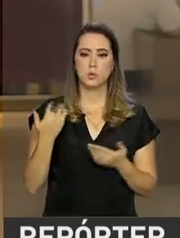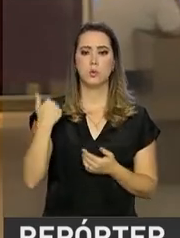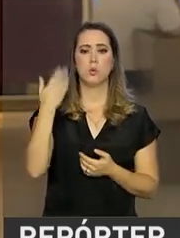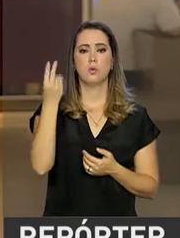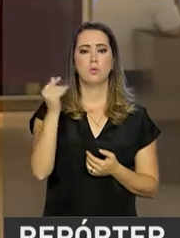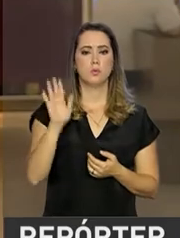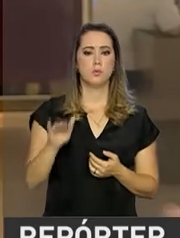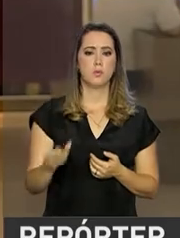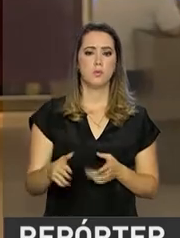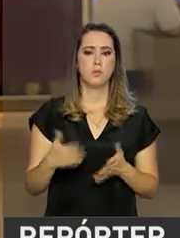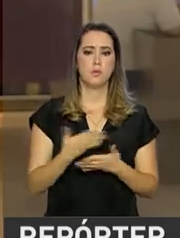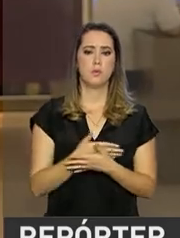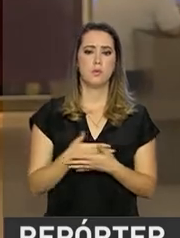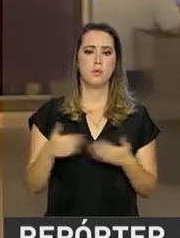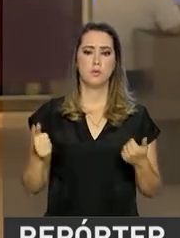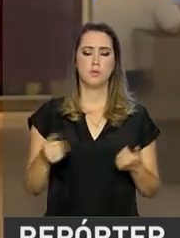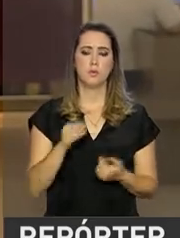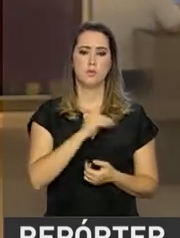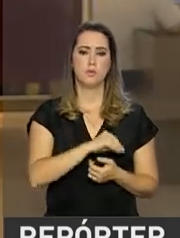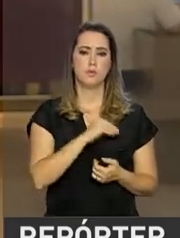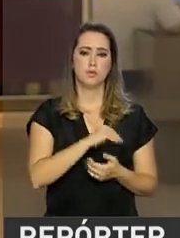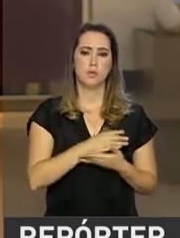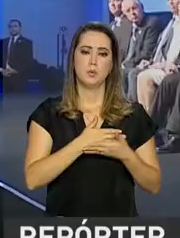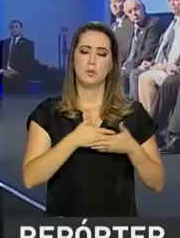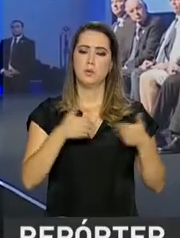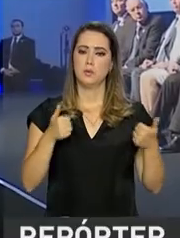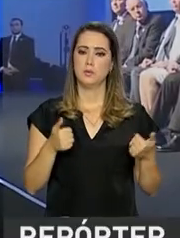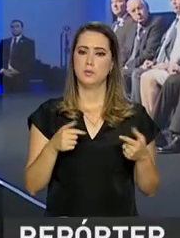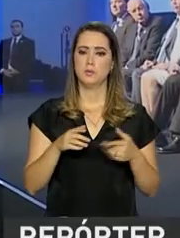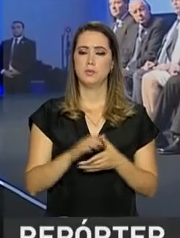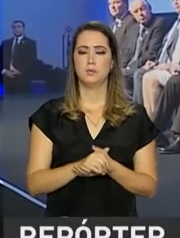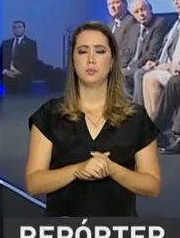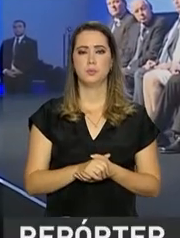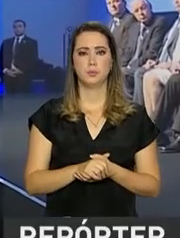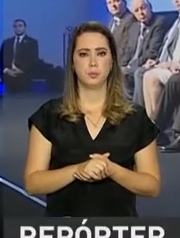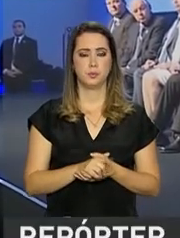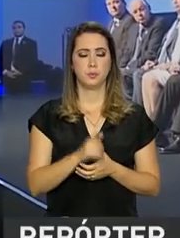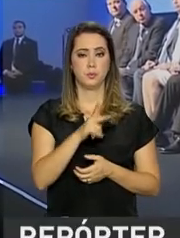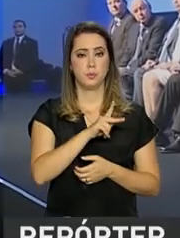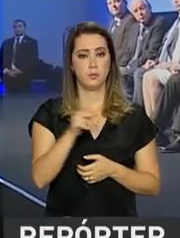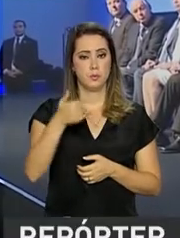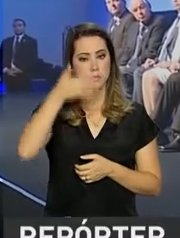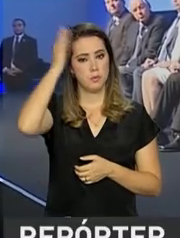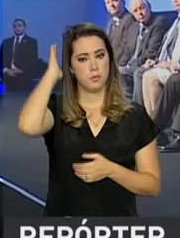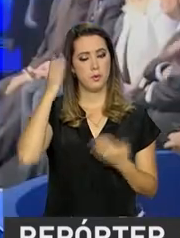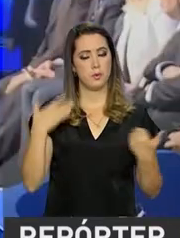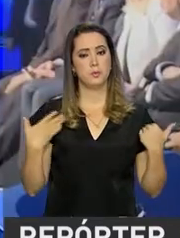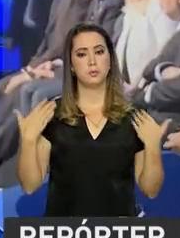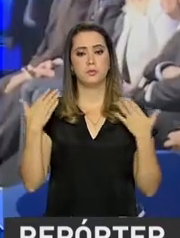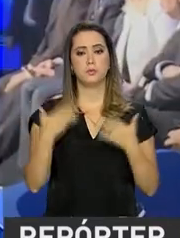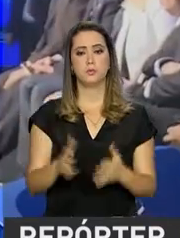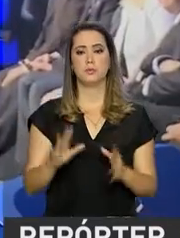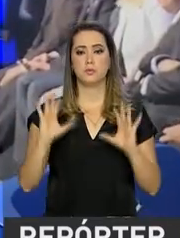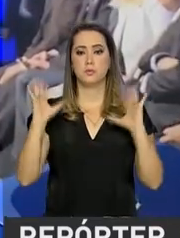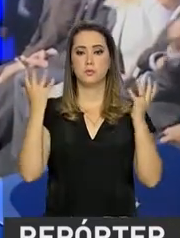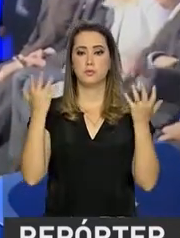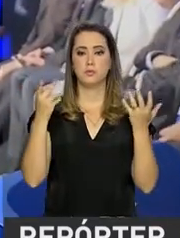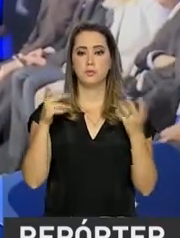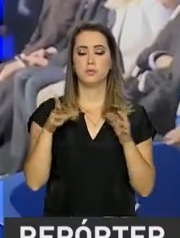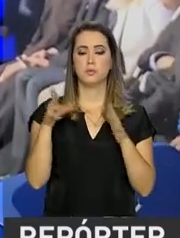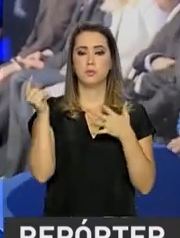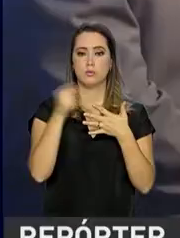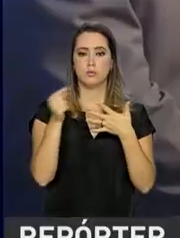barato isso melhora para que os salários possam ser melhores com o presidente michel temer citou do evento e destacou as políticas